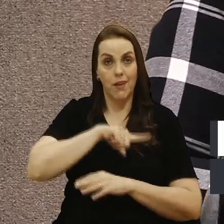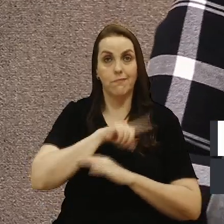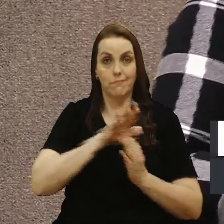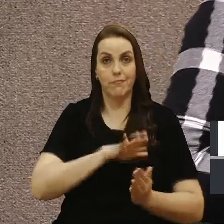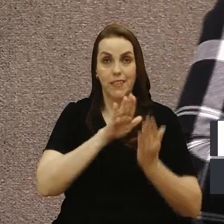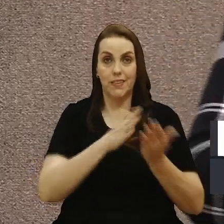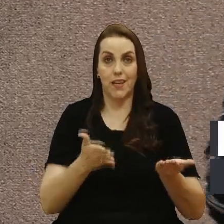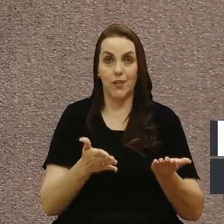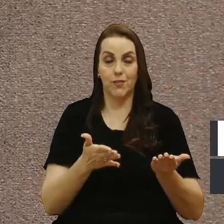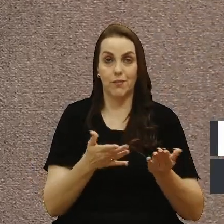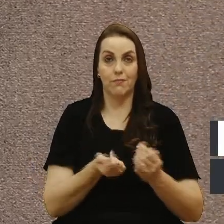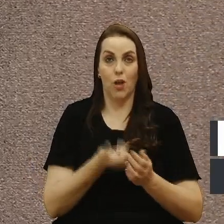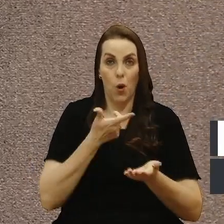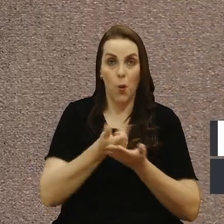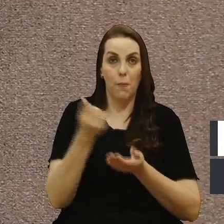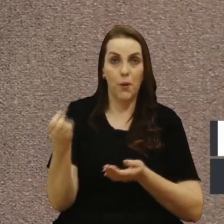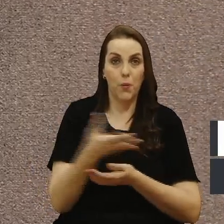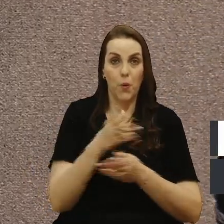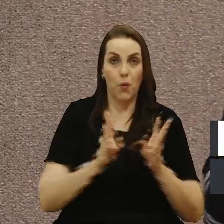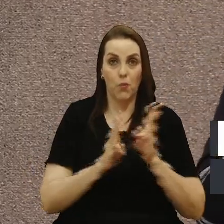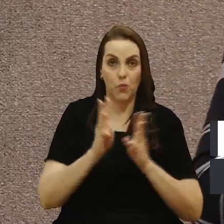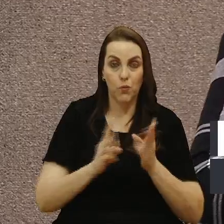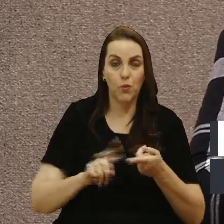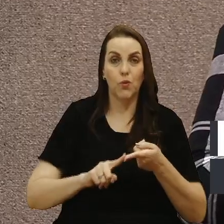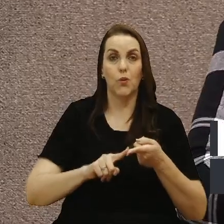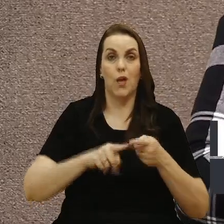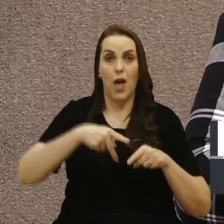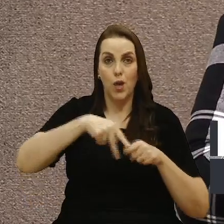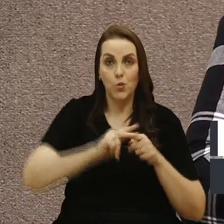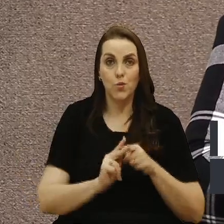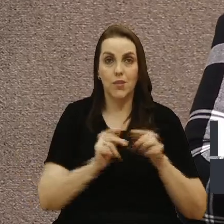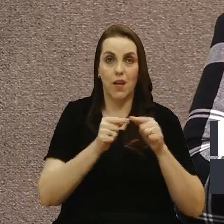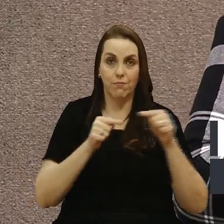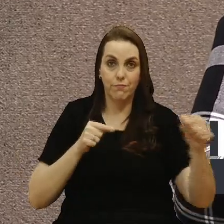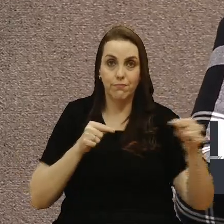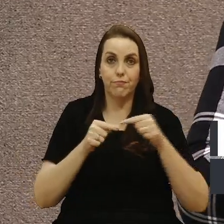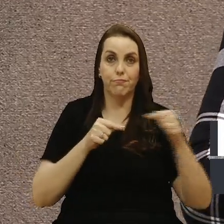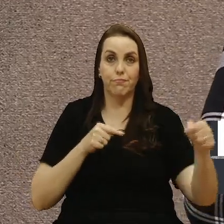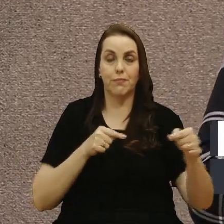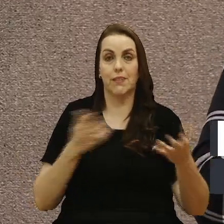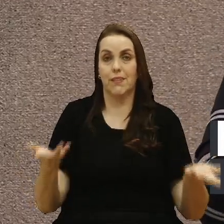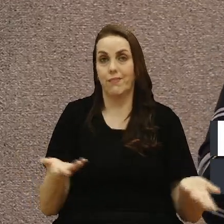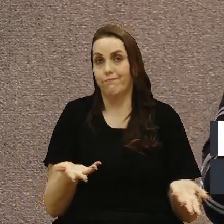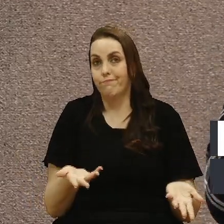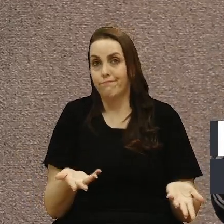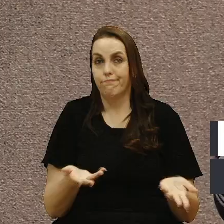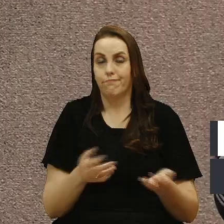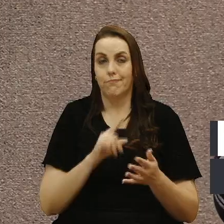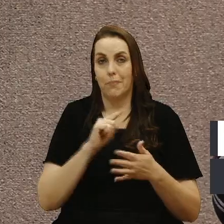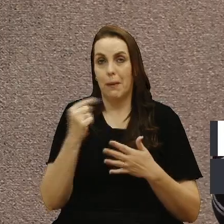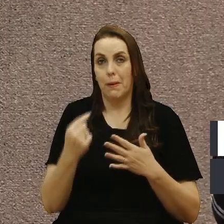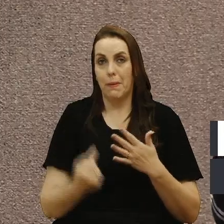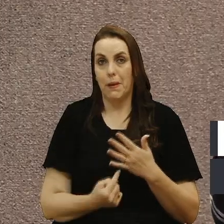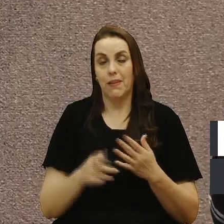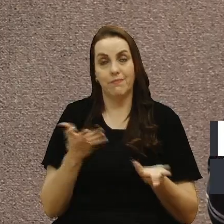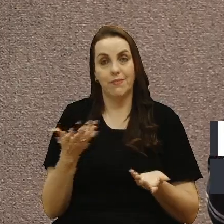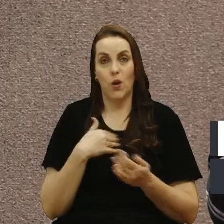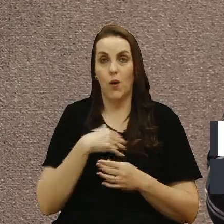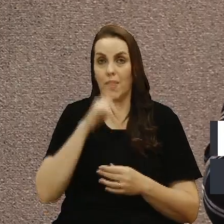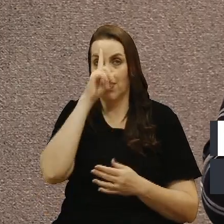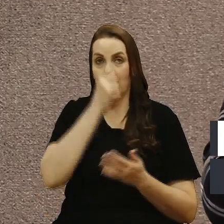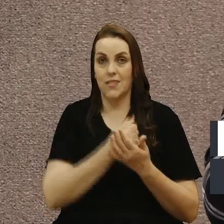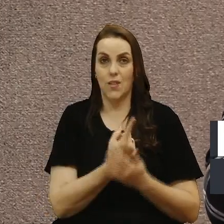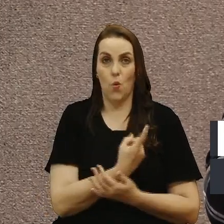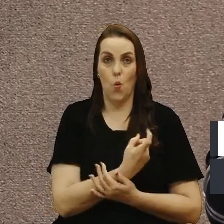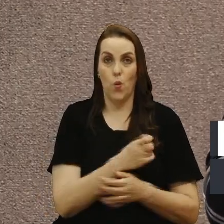renovação de frota, de ajuste de linha e etc, etc, etc. Então, vejam, eu acho que não é uma decisão unilateral, precisa ser uma decisão